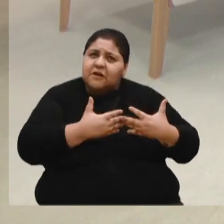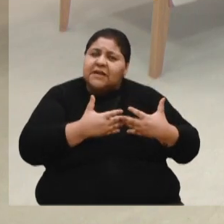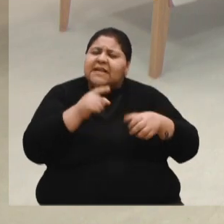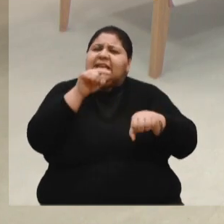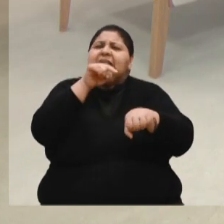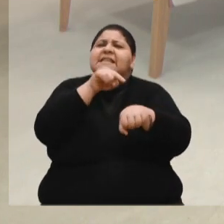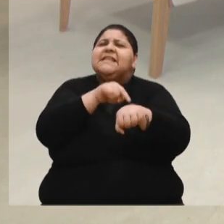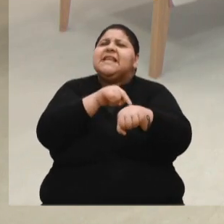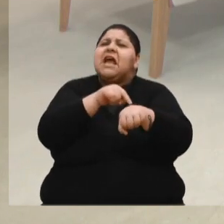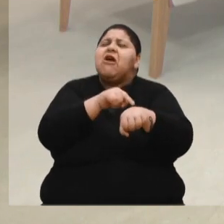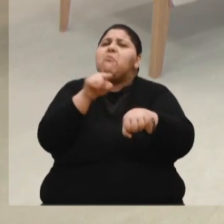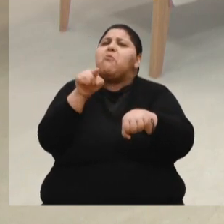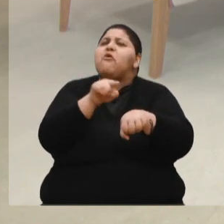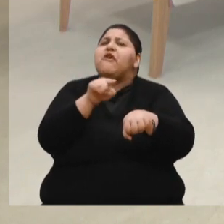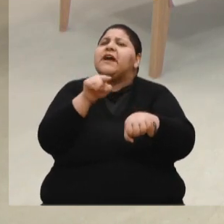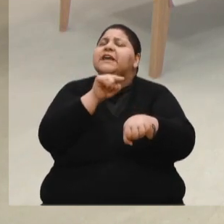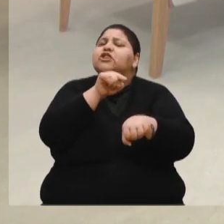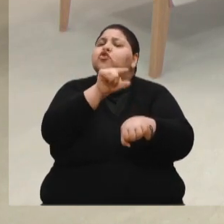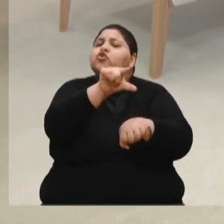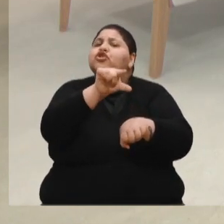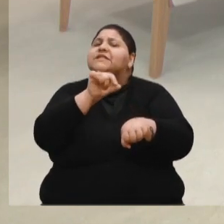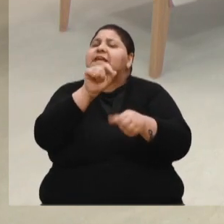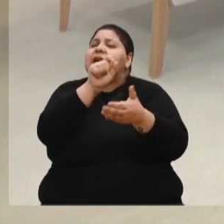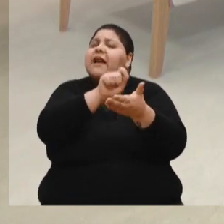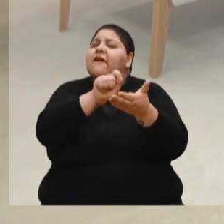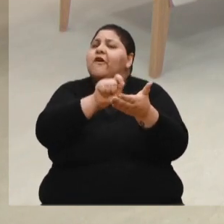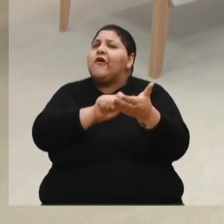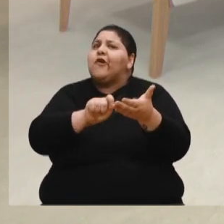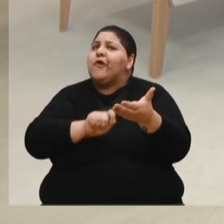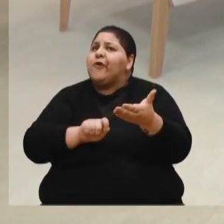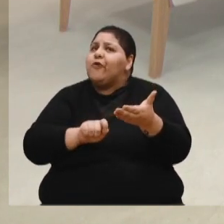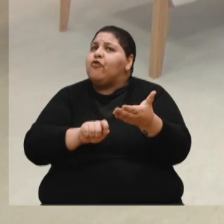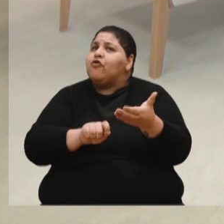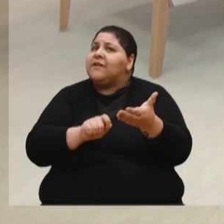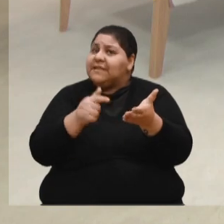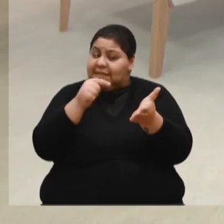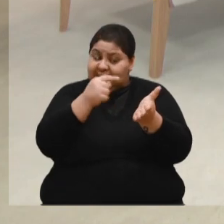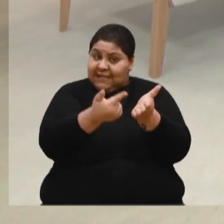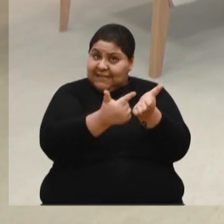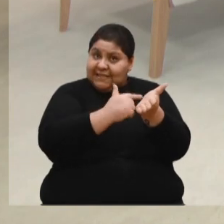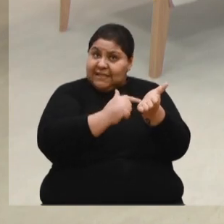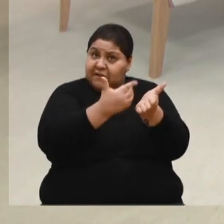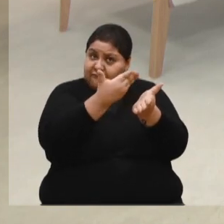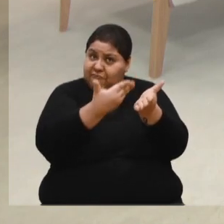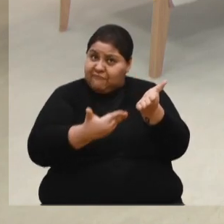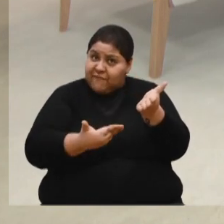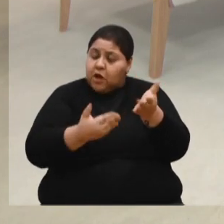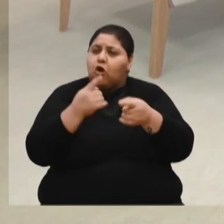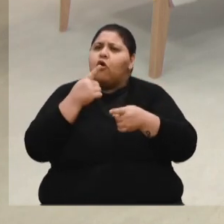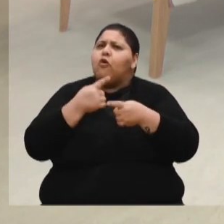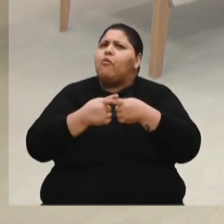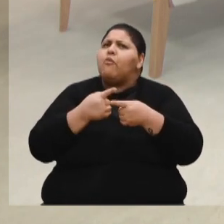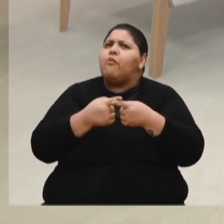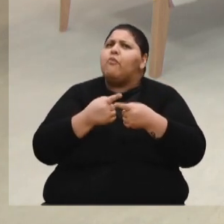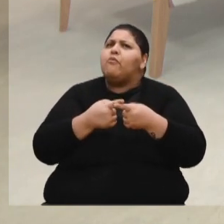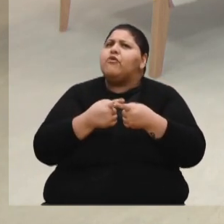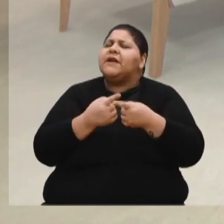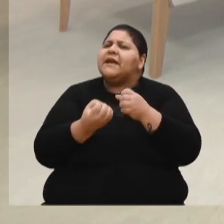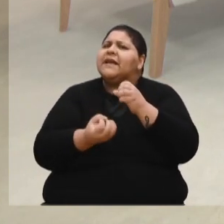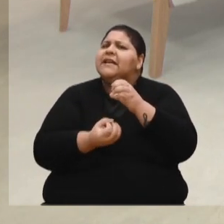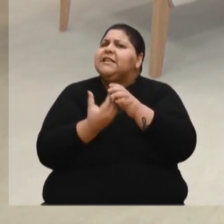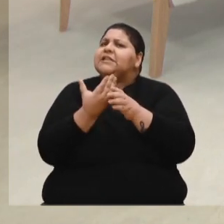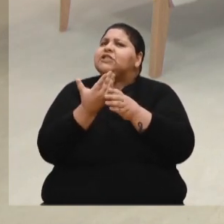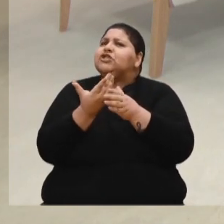que tempo é esse que tu decide escrever O Avô do Meu Avô Me Contou. Por que essa